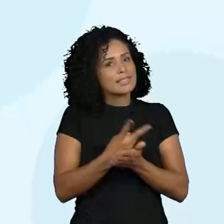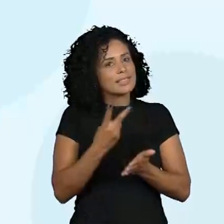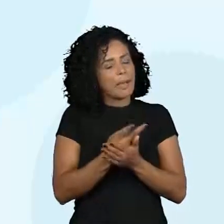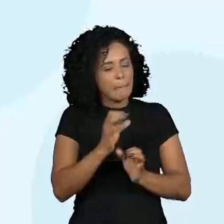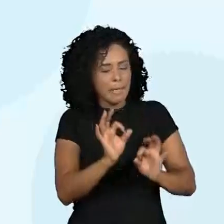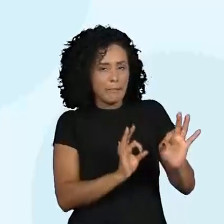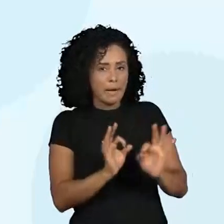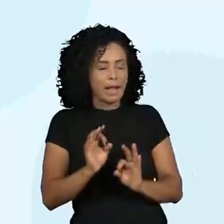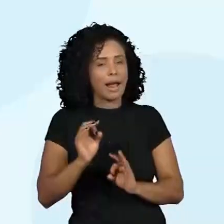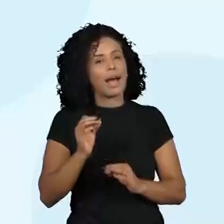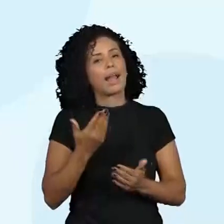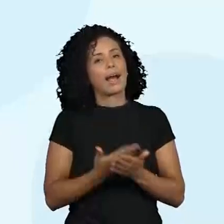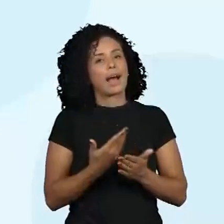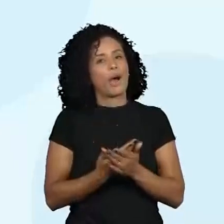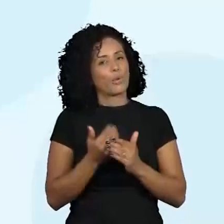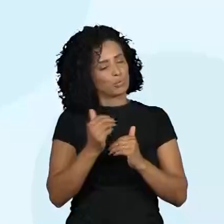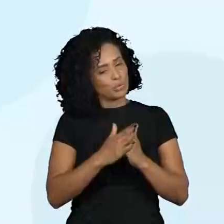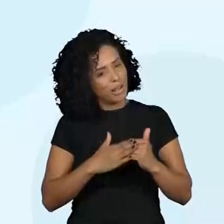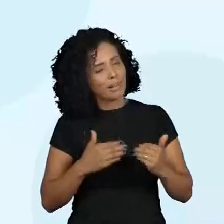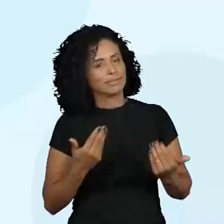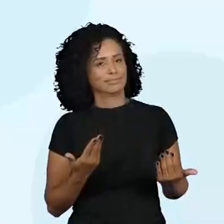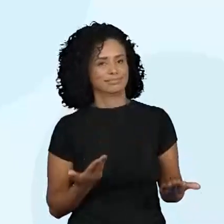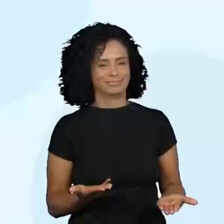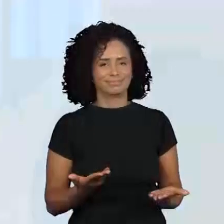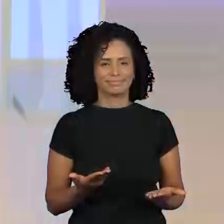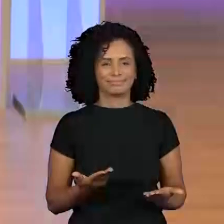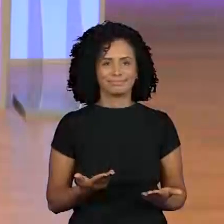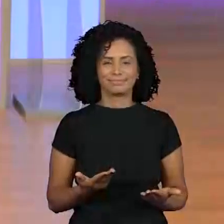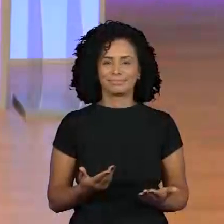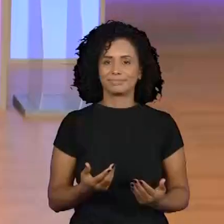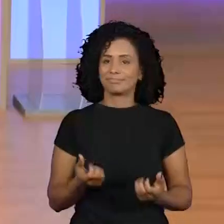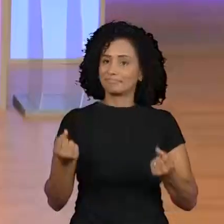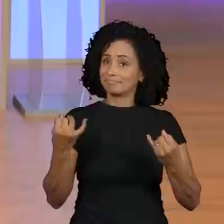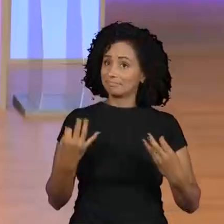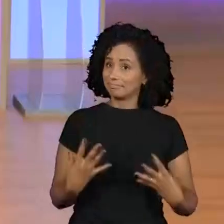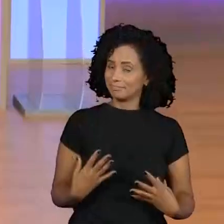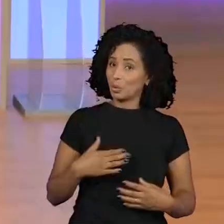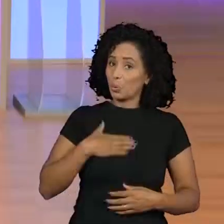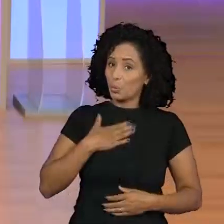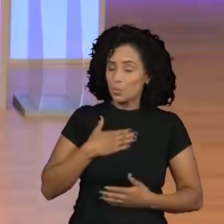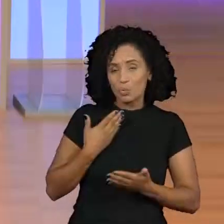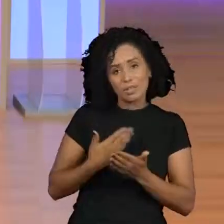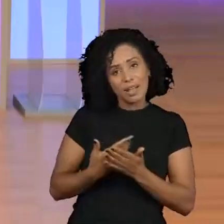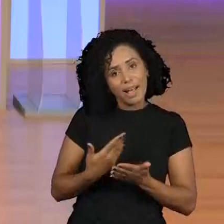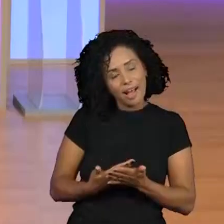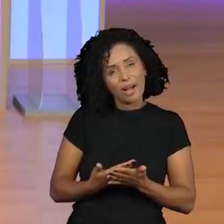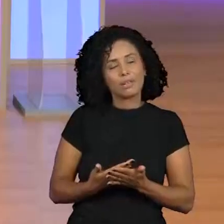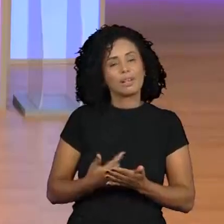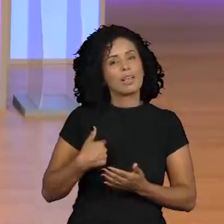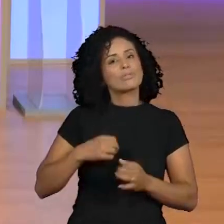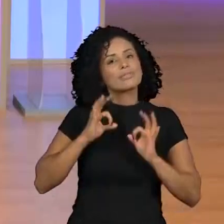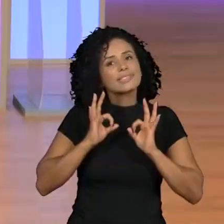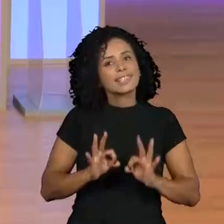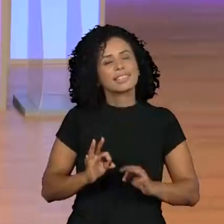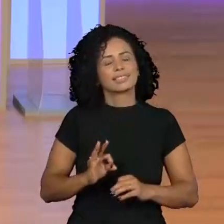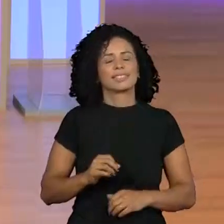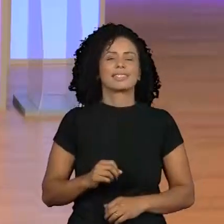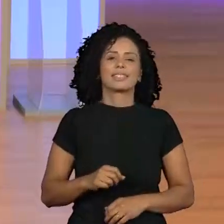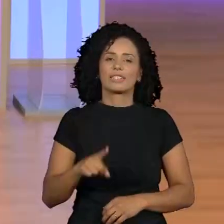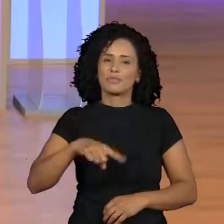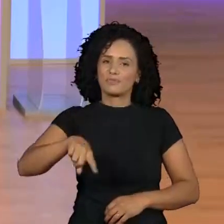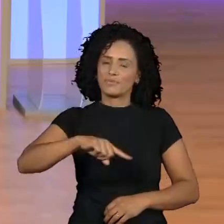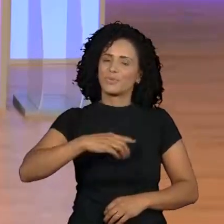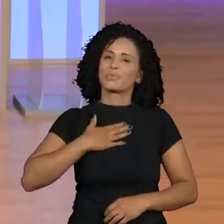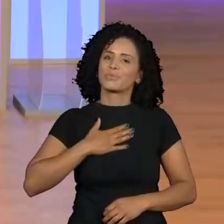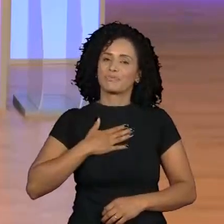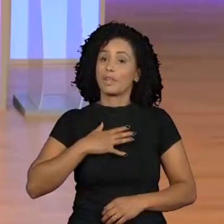com muito carinho, né, Progenô? Exatamente. Nos contem aí, avaliem positivamente esta aula, que eu tenho certeza, eu gostei muito, viu, Pro? Eu também.